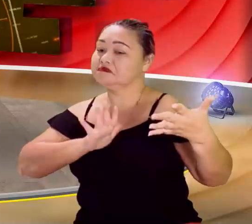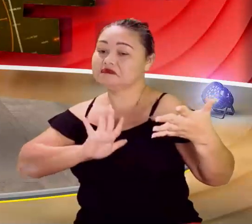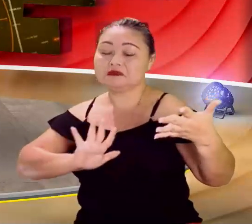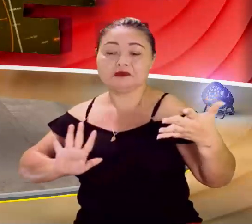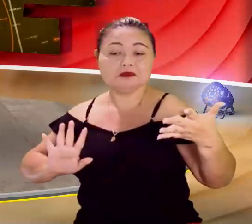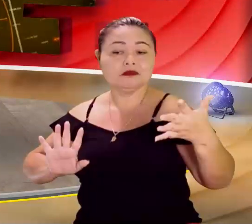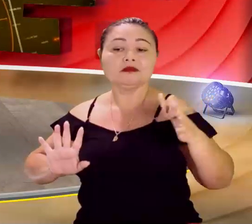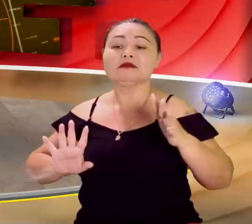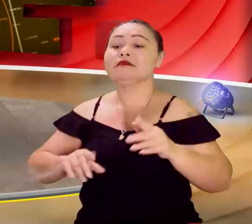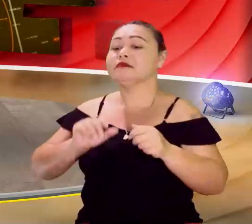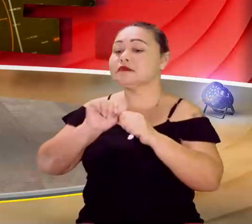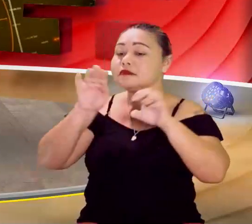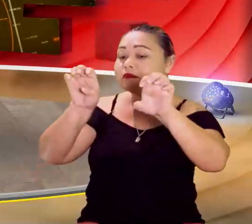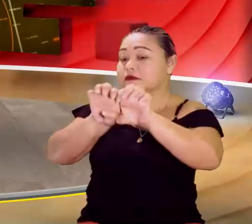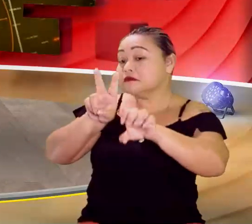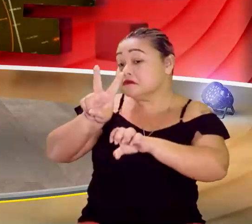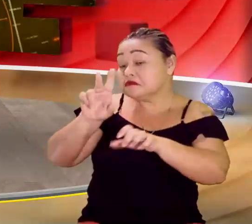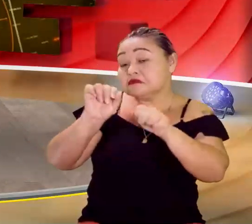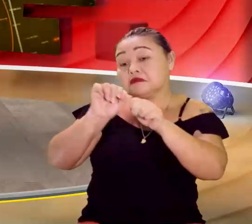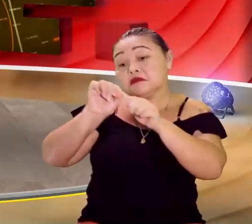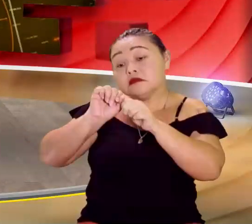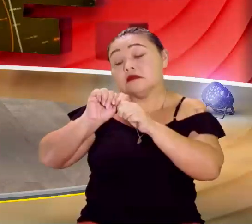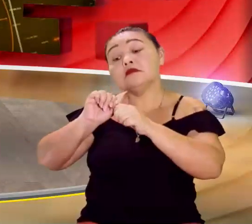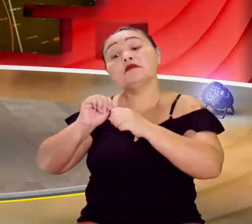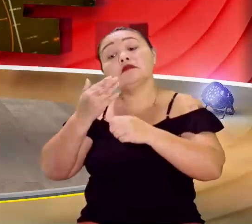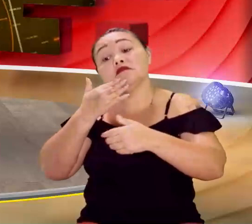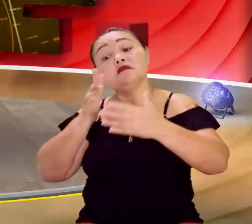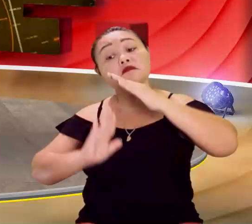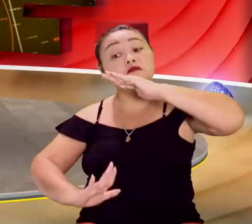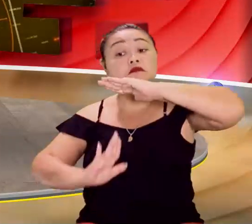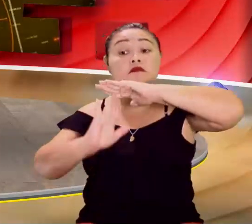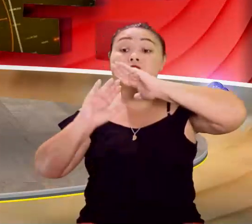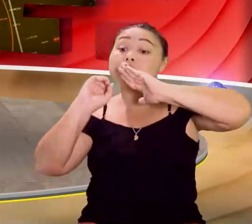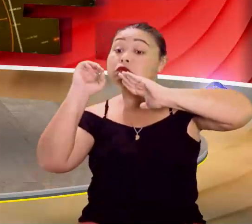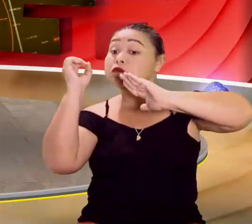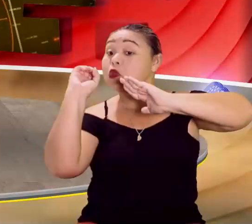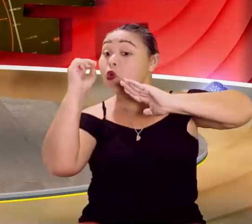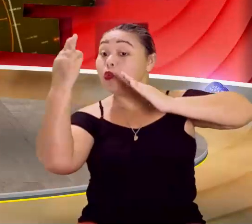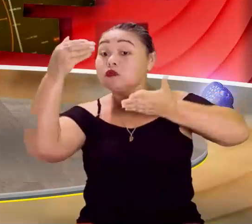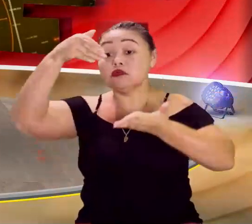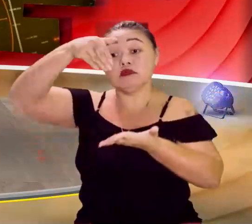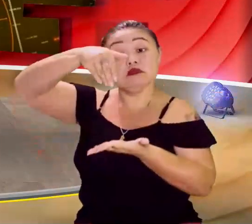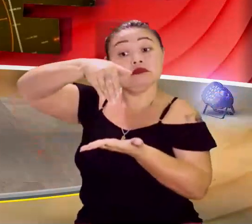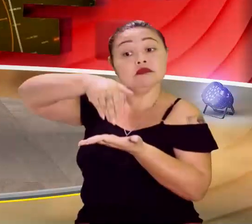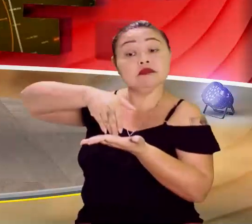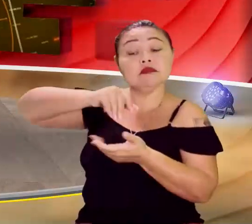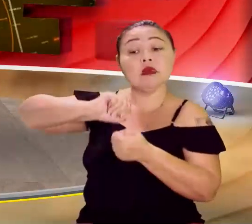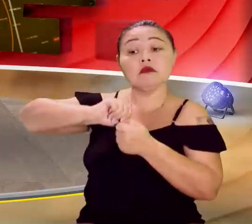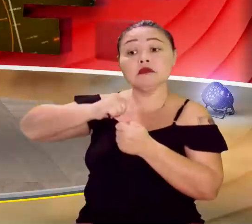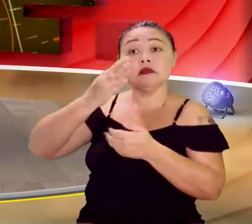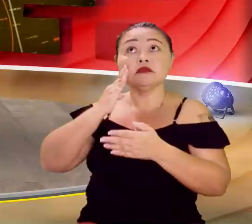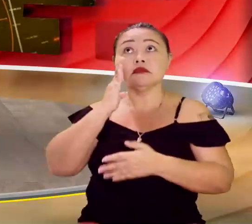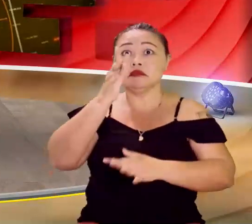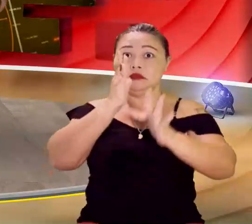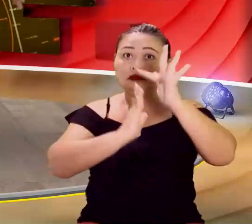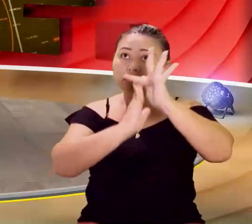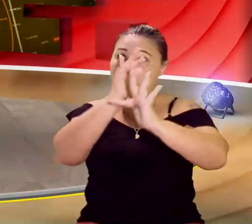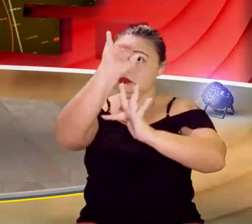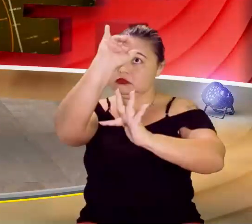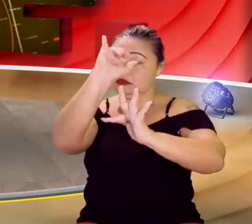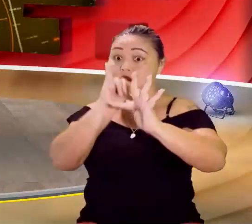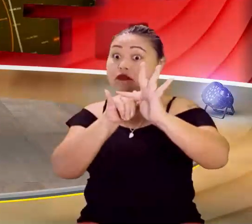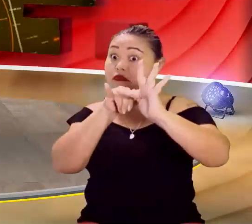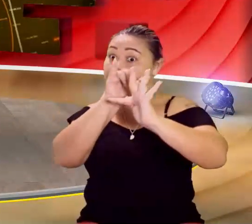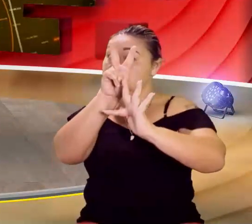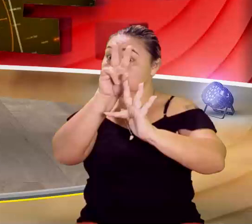né, o vértice tem aquela equaçãozinha. Se pedir ponto máximo ou ponto mínimo, você se liga no y-vértice, tá?